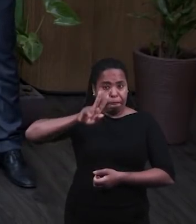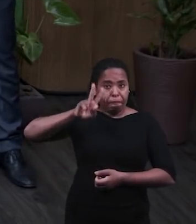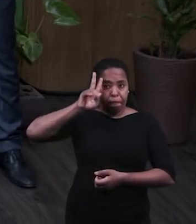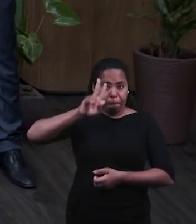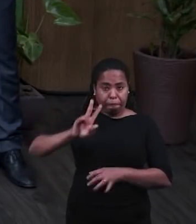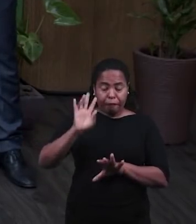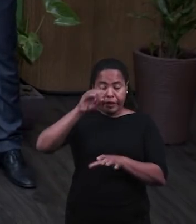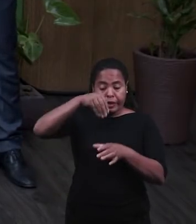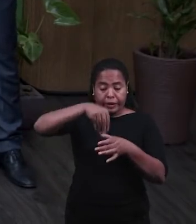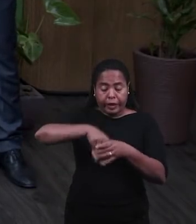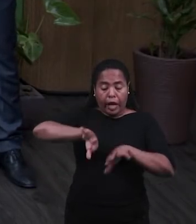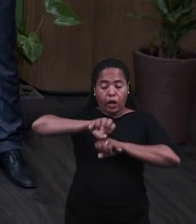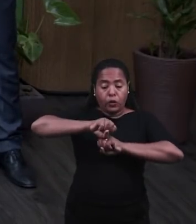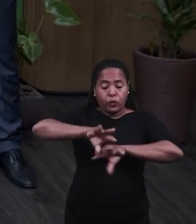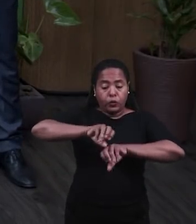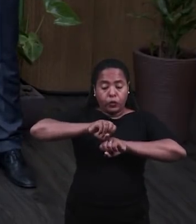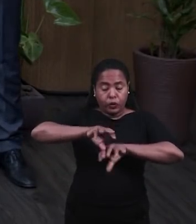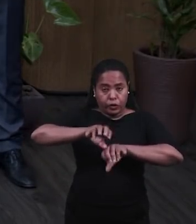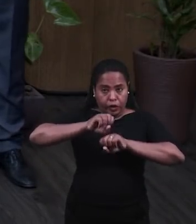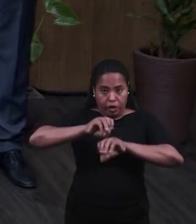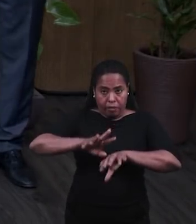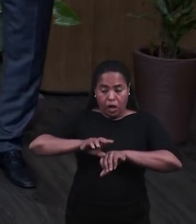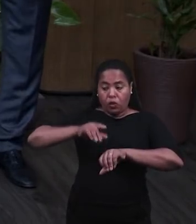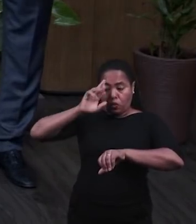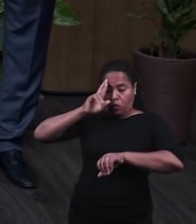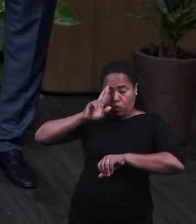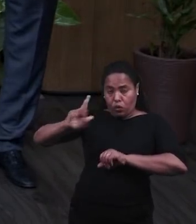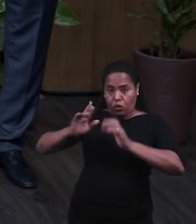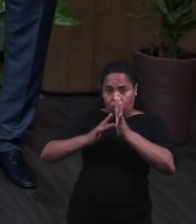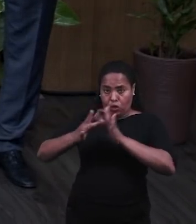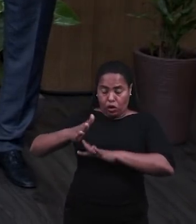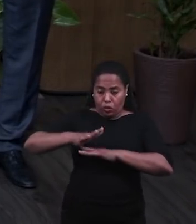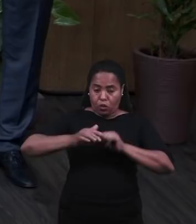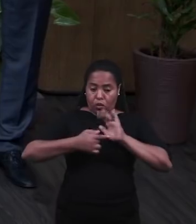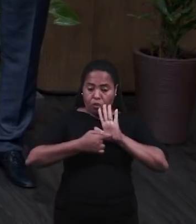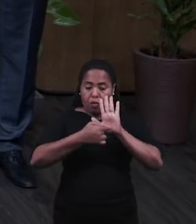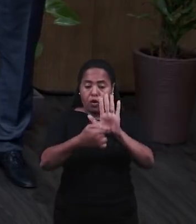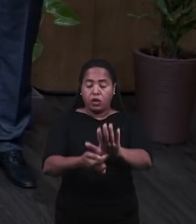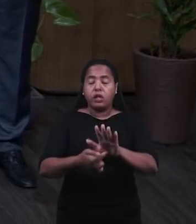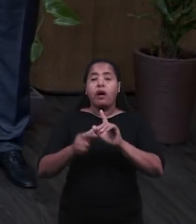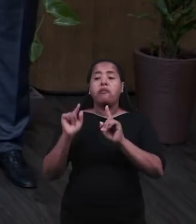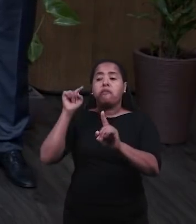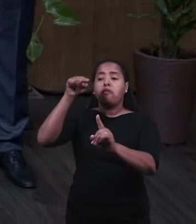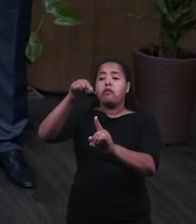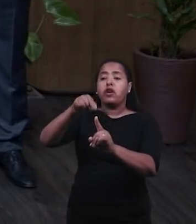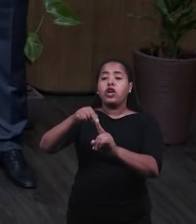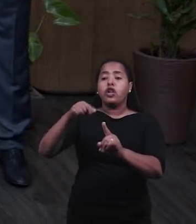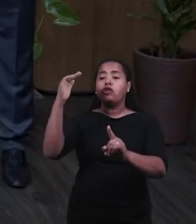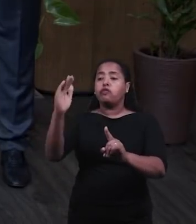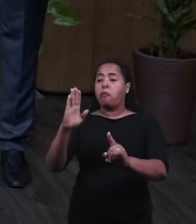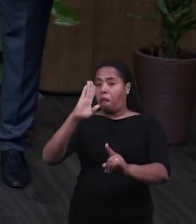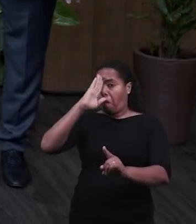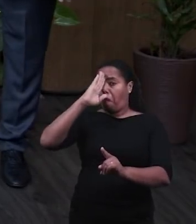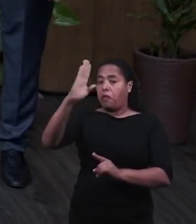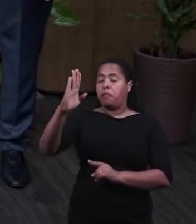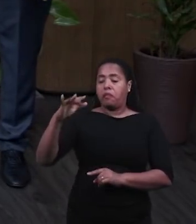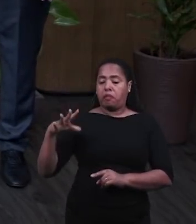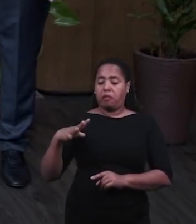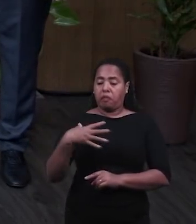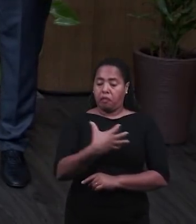dentro do ensino de Jesus, o objetivo maior é a salvação do homem,